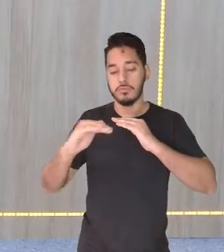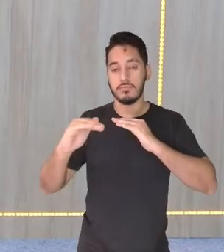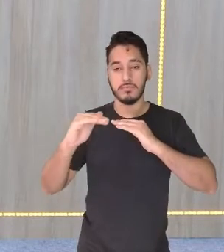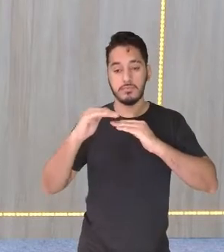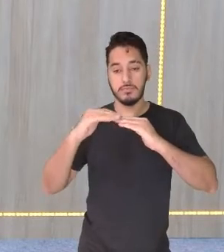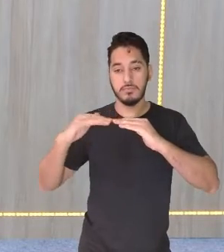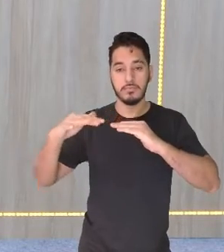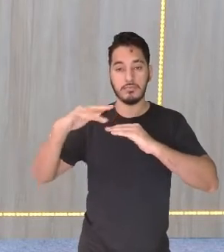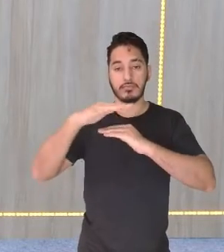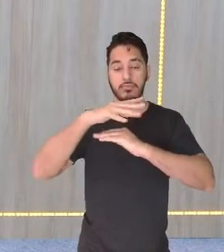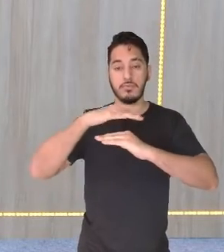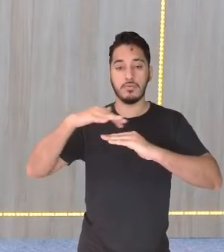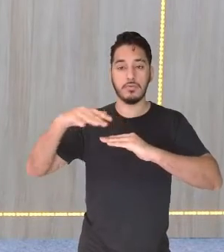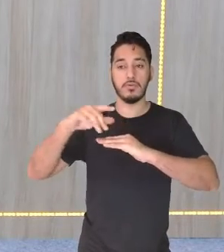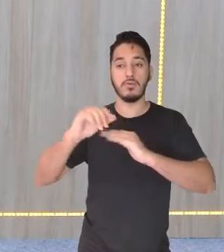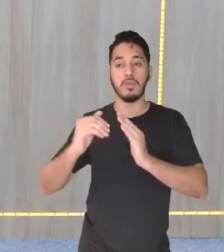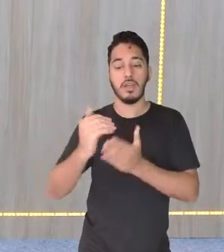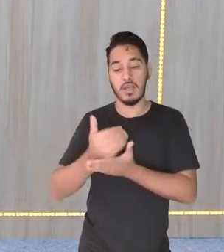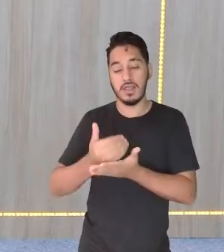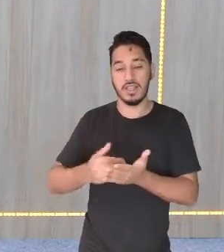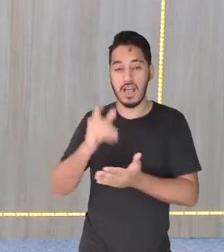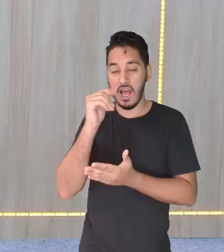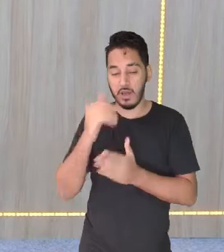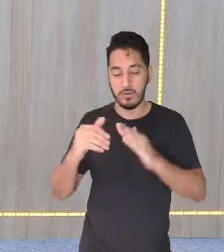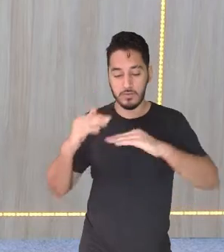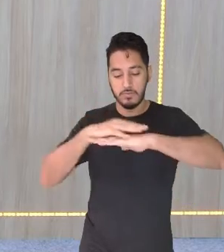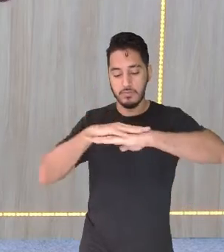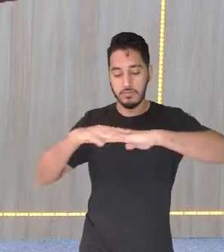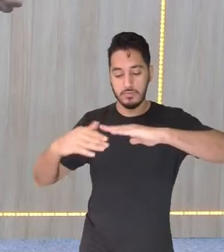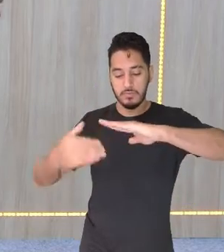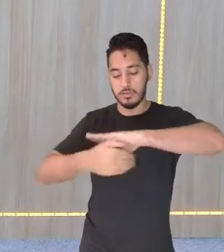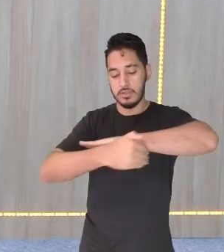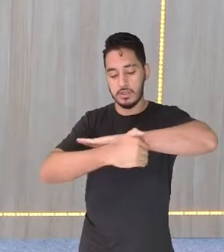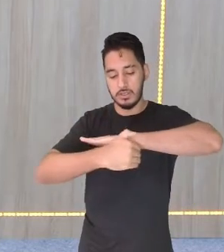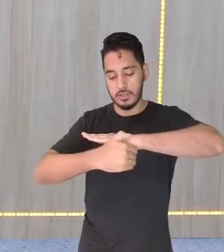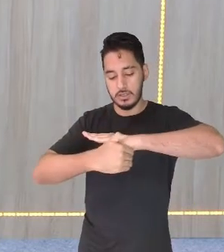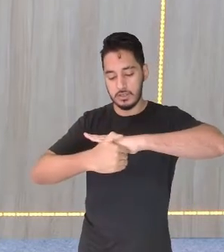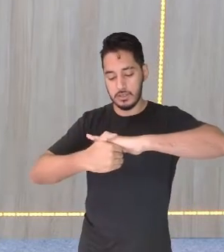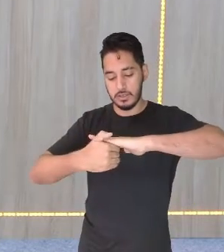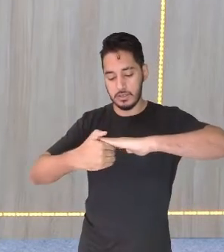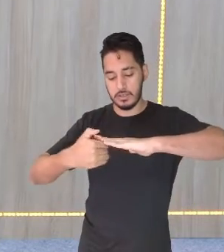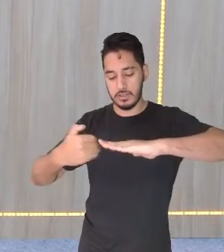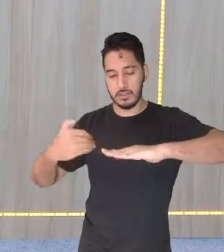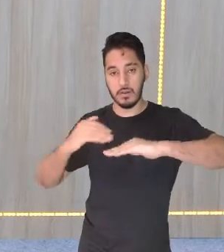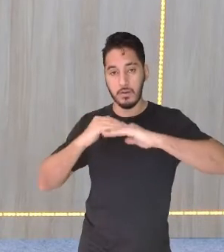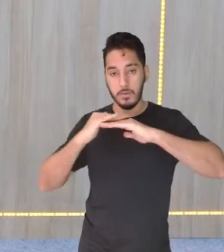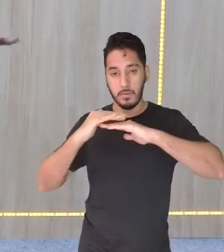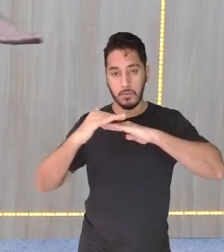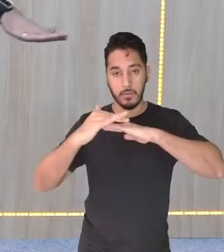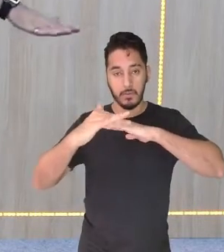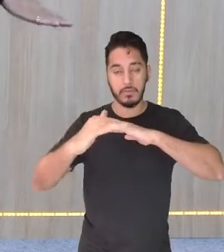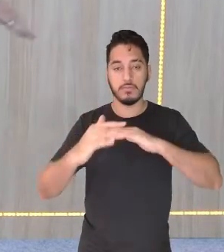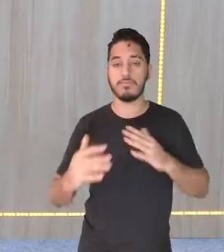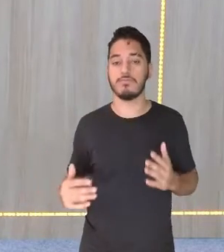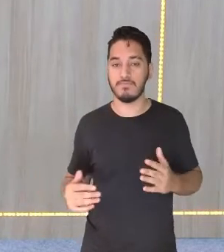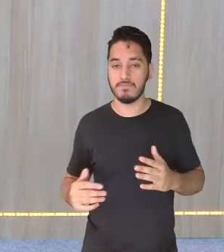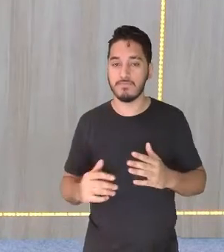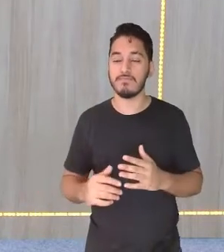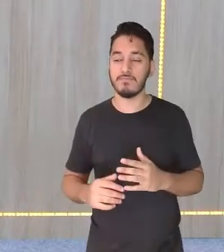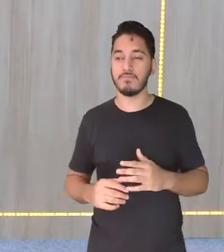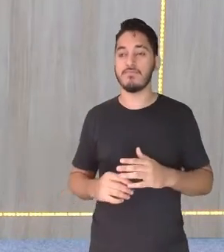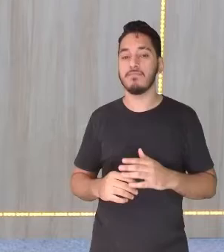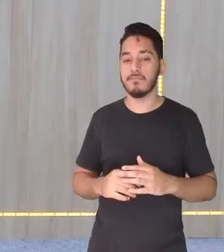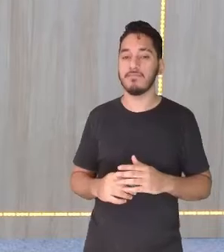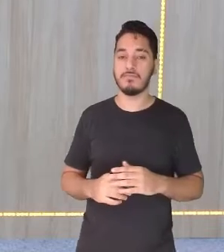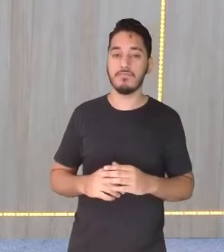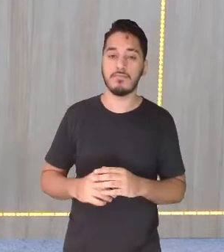camada impermeável, né, tira ali aquele camada natural da terra e passa o asfalto. Eita, vai causar o que?